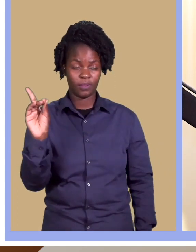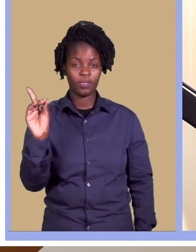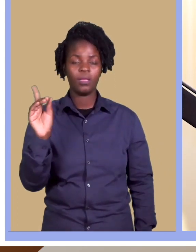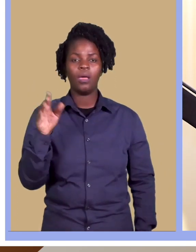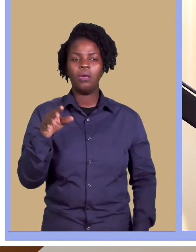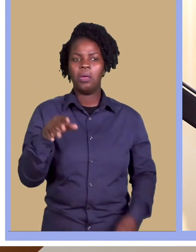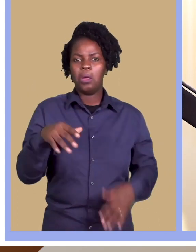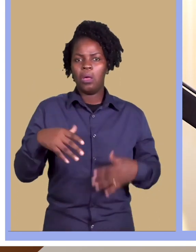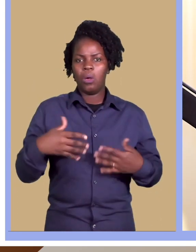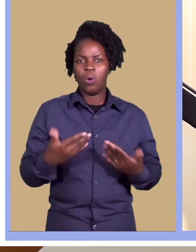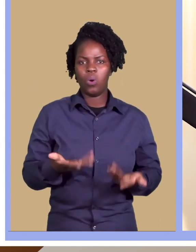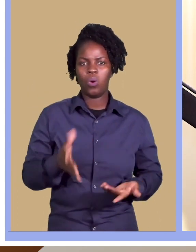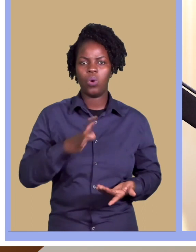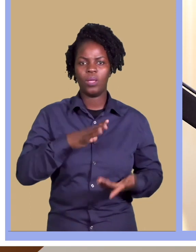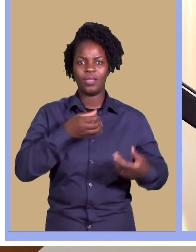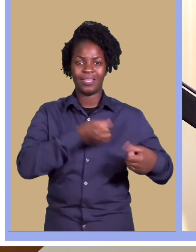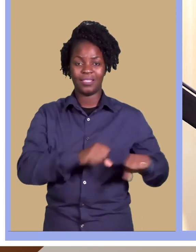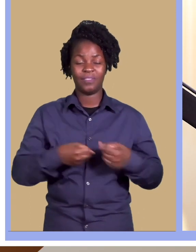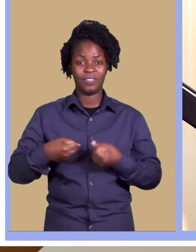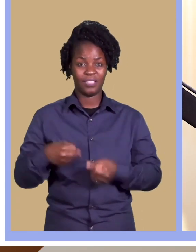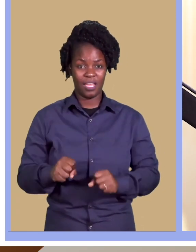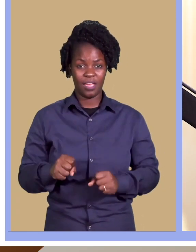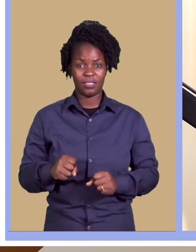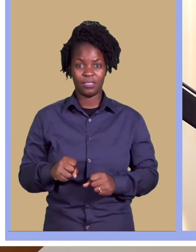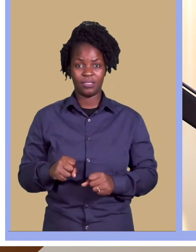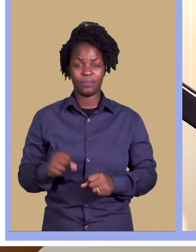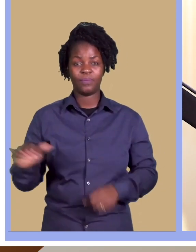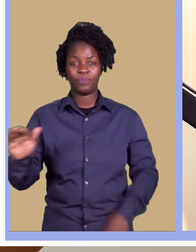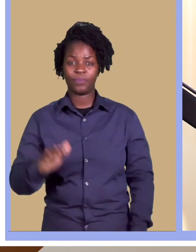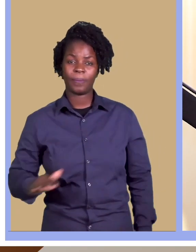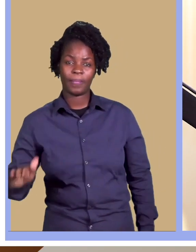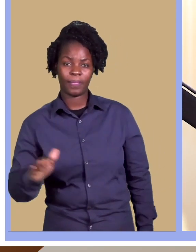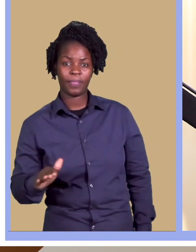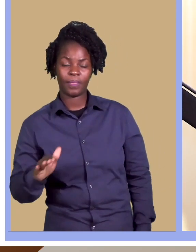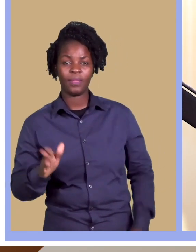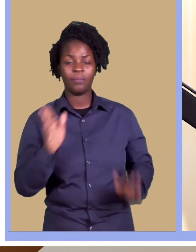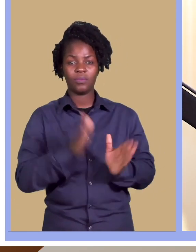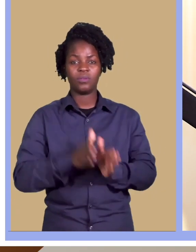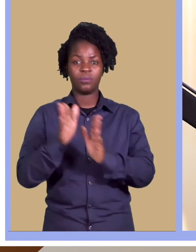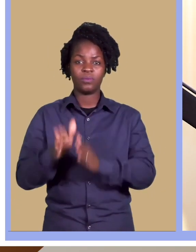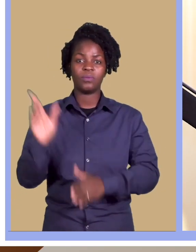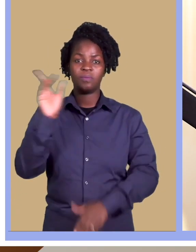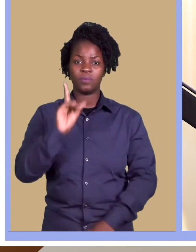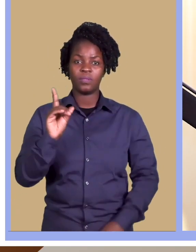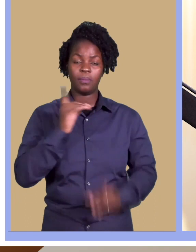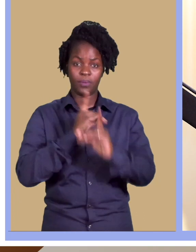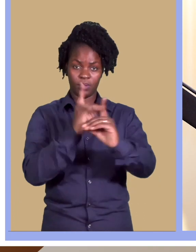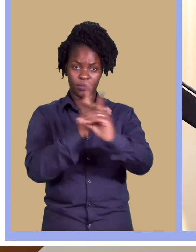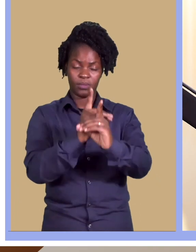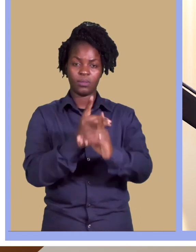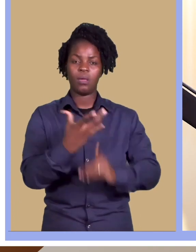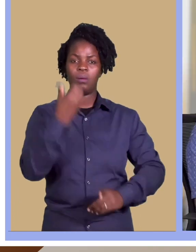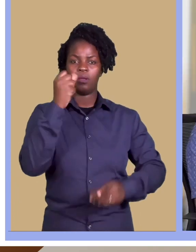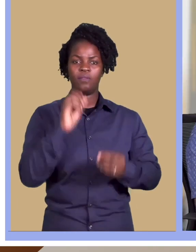da comunidade em que as pessoas com deficiência também participam, eu acho que aumentam as chances de as pessoas com deficiência não serem